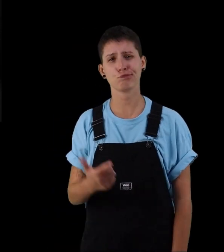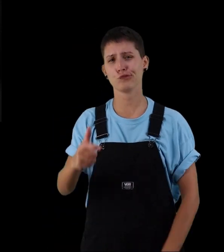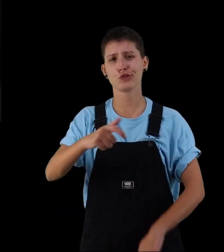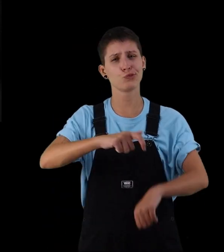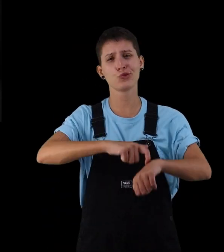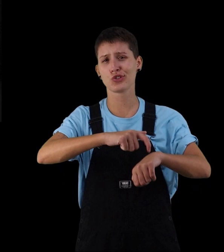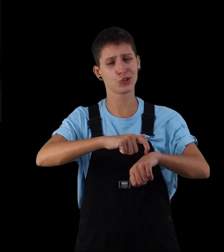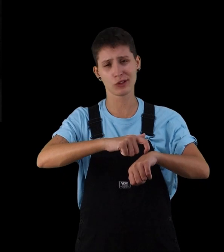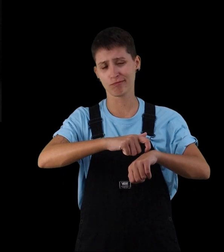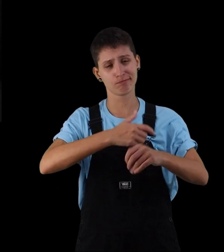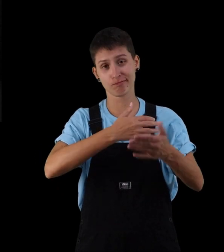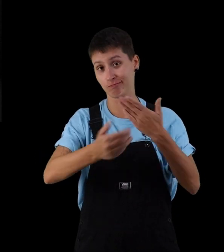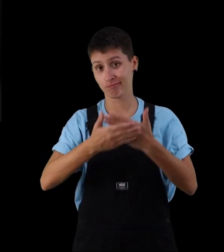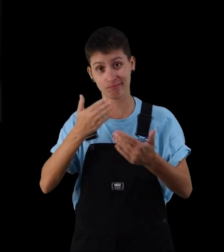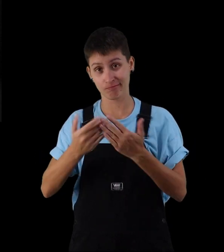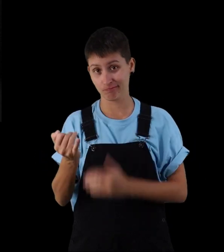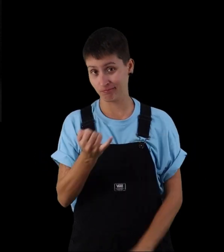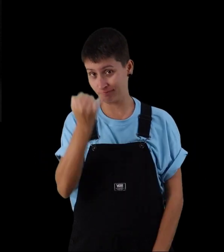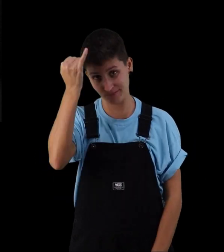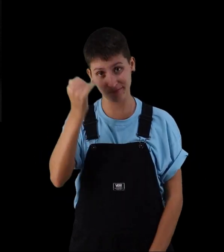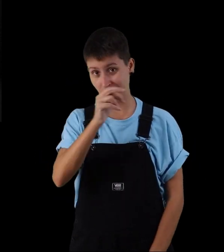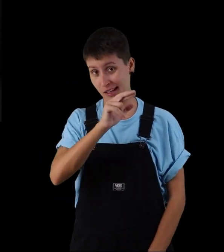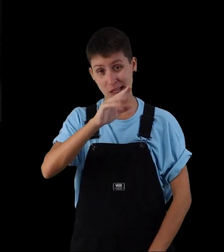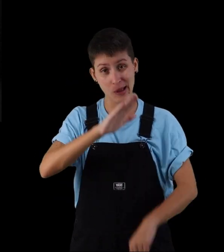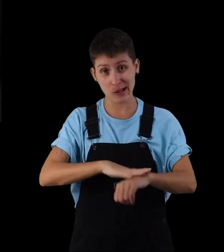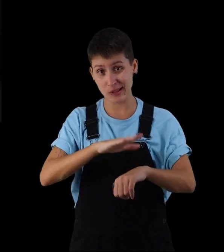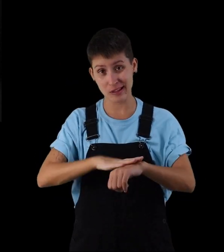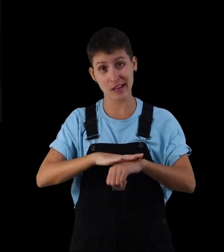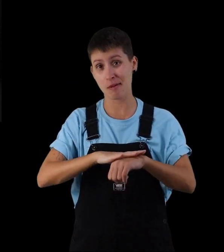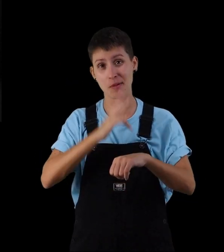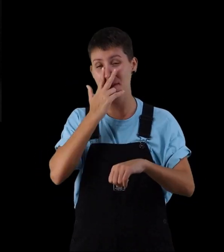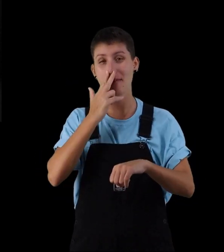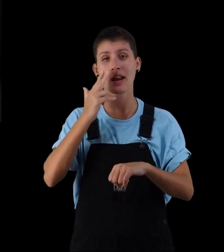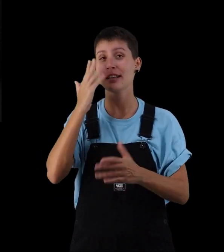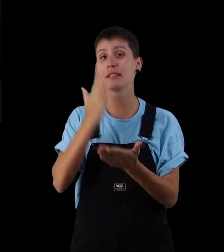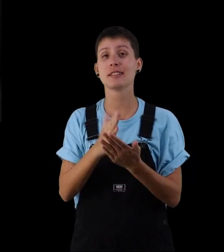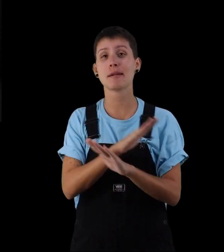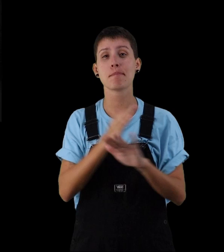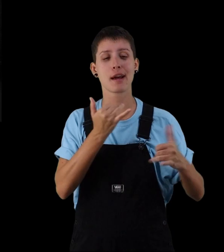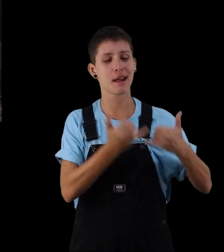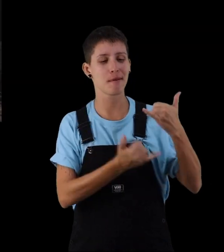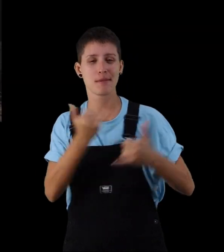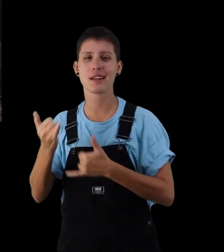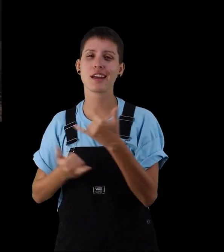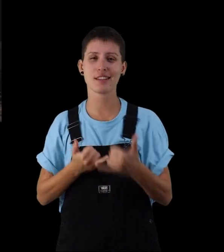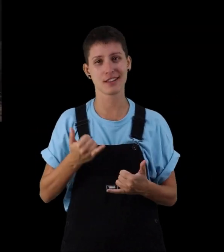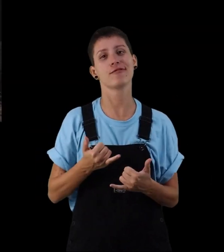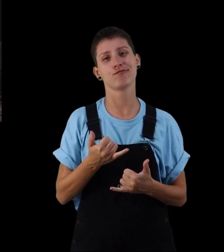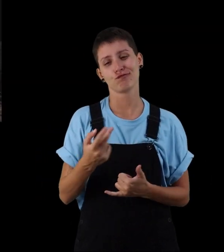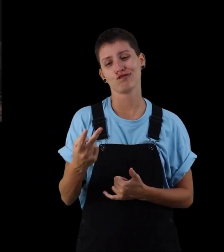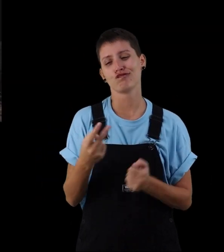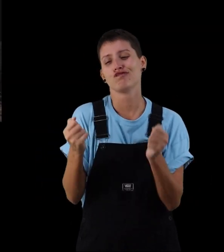Não havia relógio por perto, e mesmo havendo, não seria o seu tempo a marcar a brincadeira entre